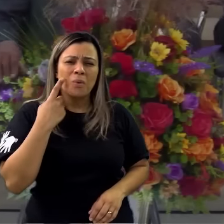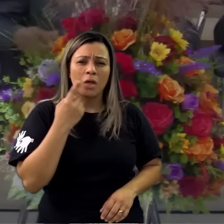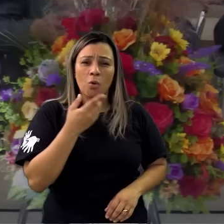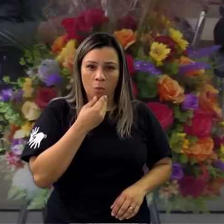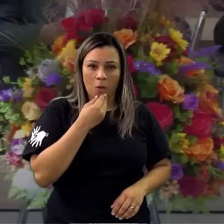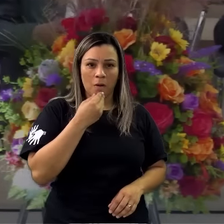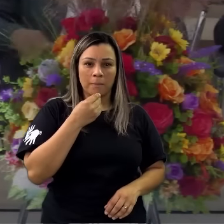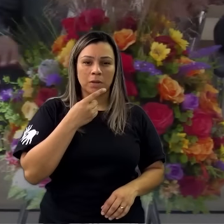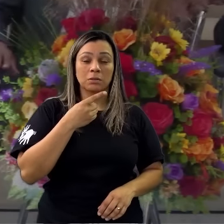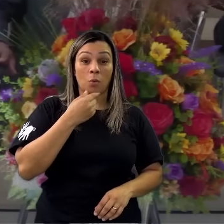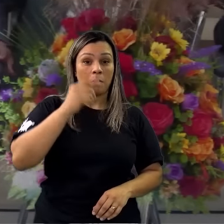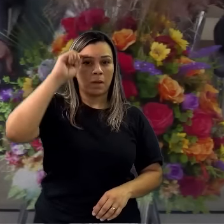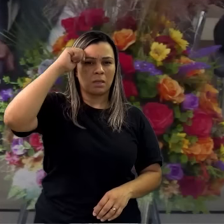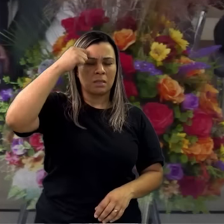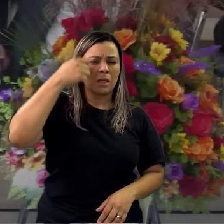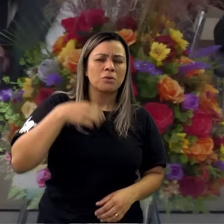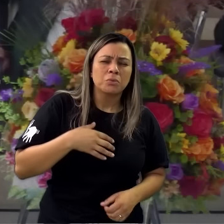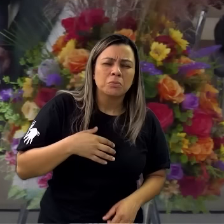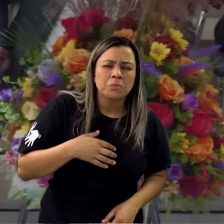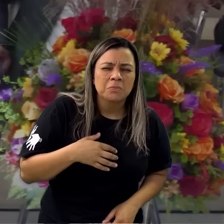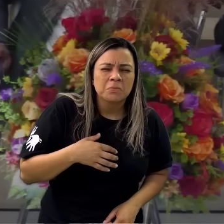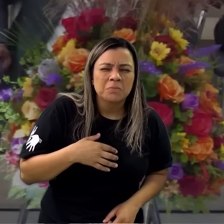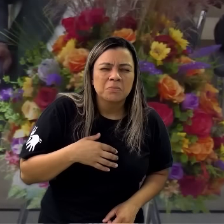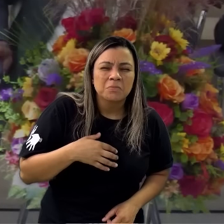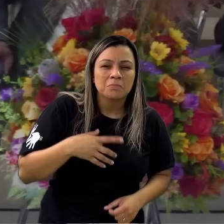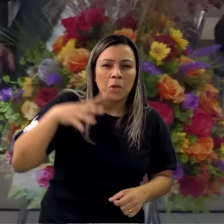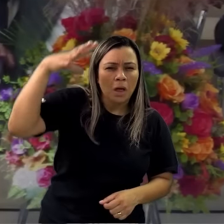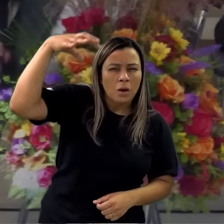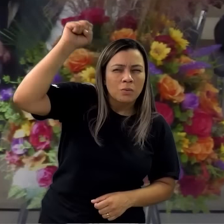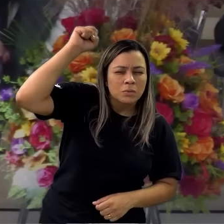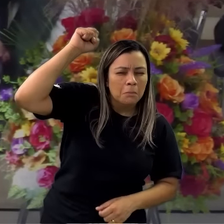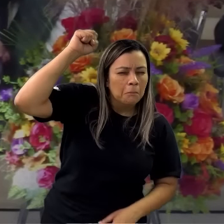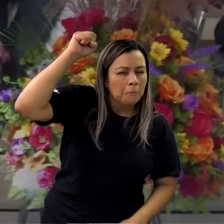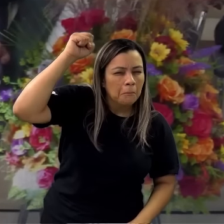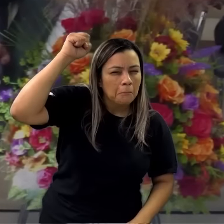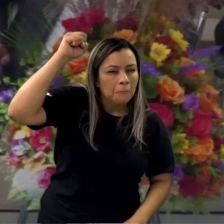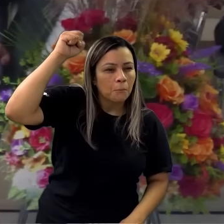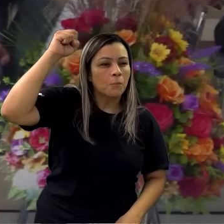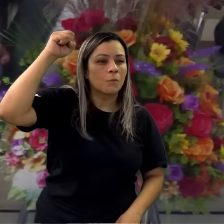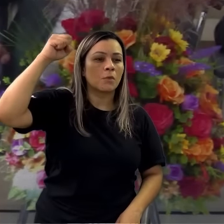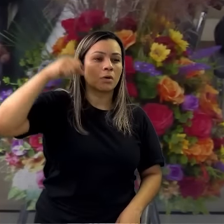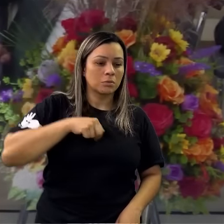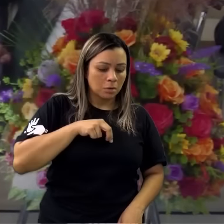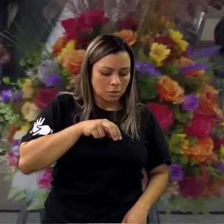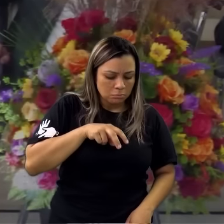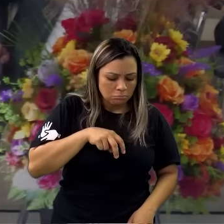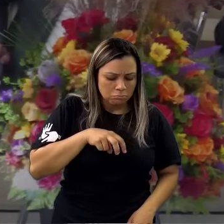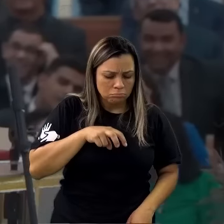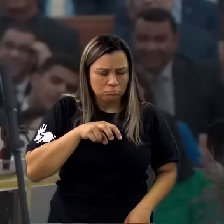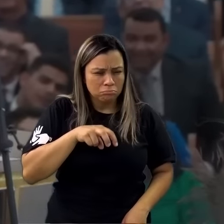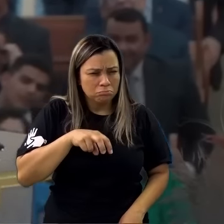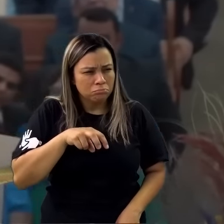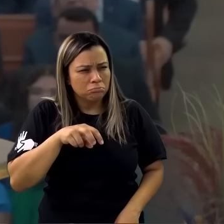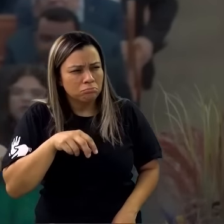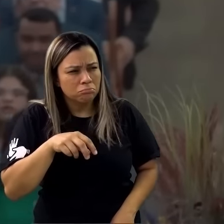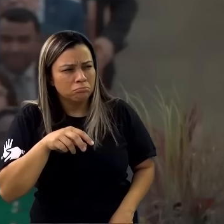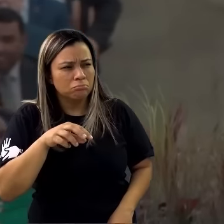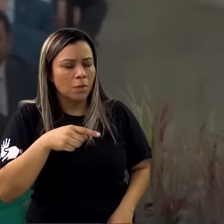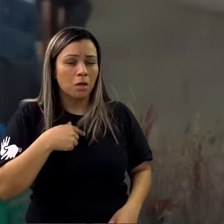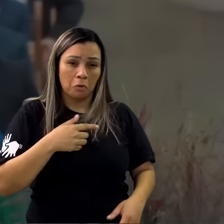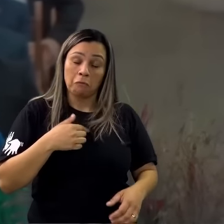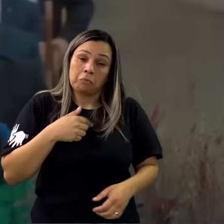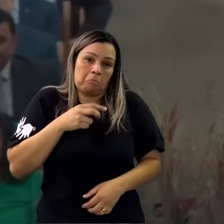eu fiquei assustado falei ele vai me entregar uma revelação eu não sei o que é aí ele veio desceu um lance degrau desceu o segundo Desceu na guia eu fui